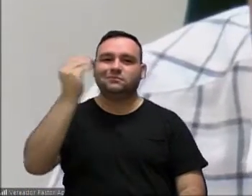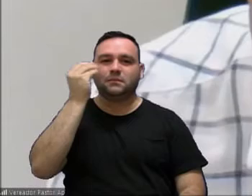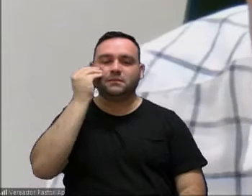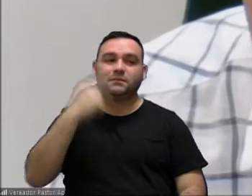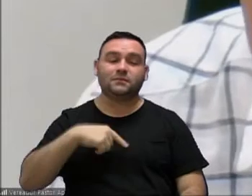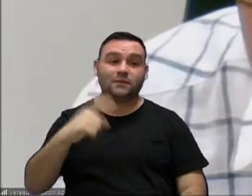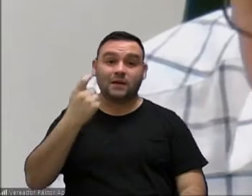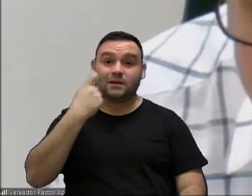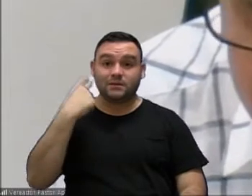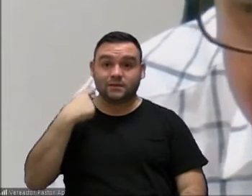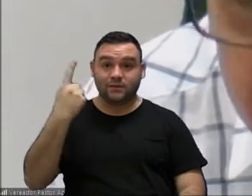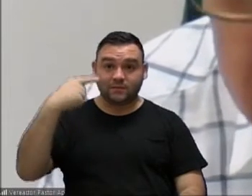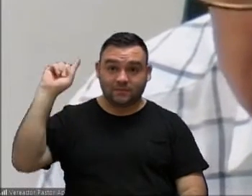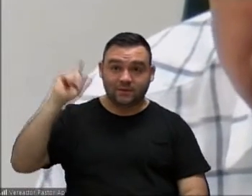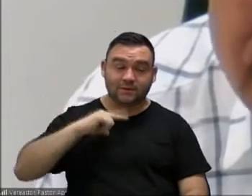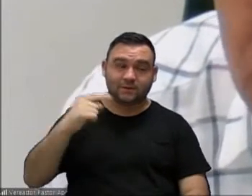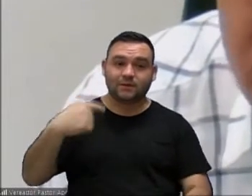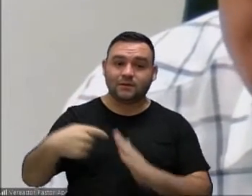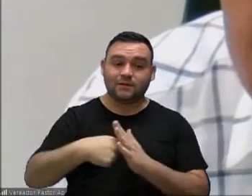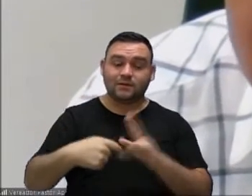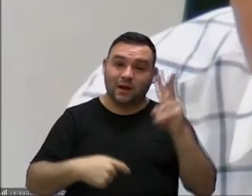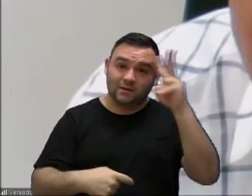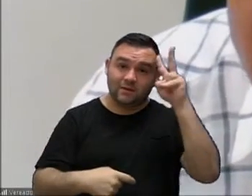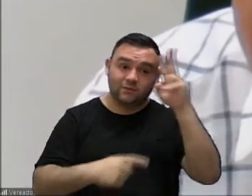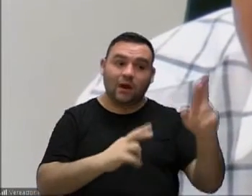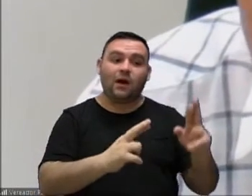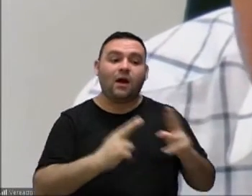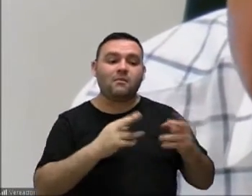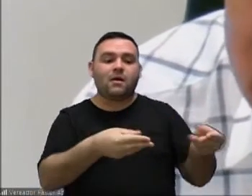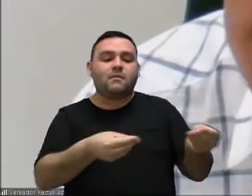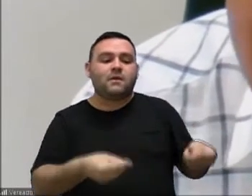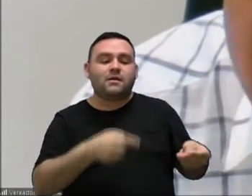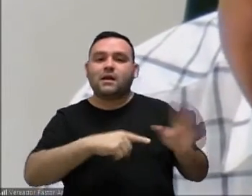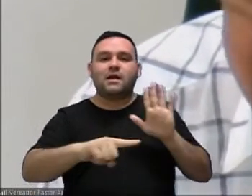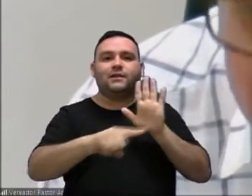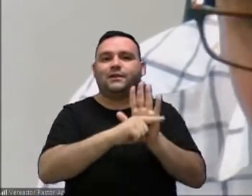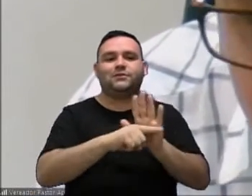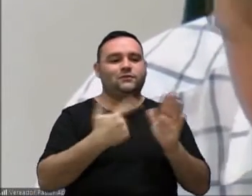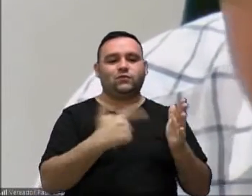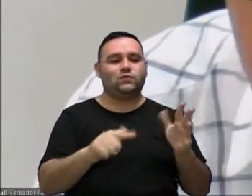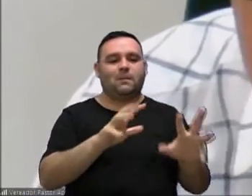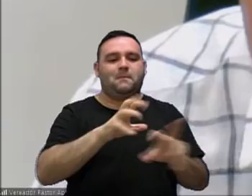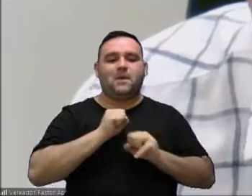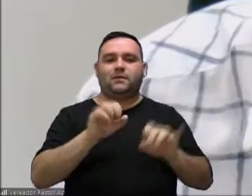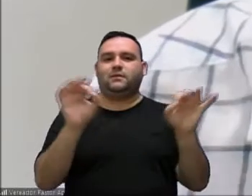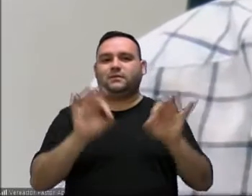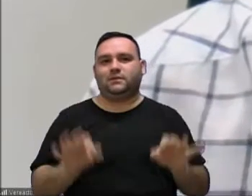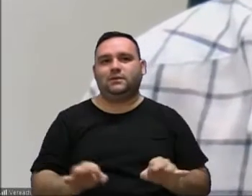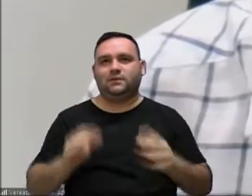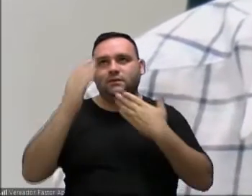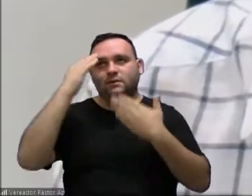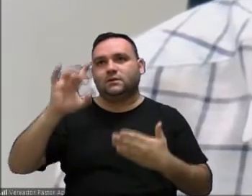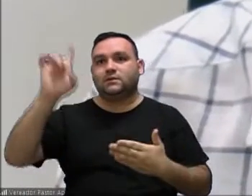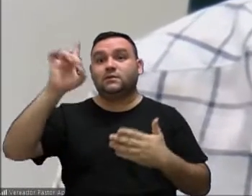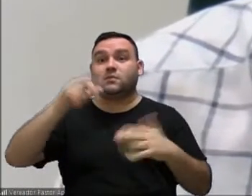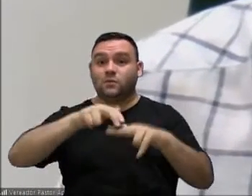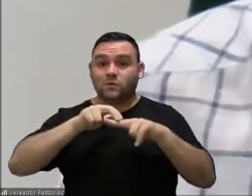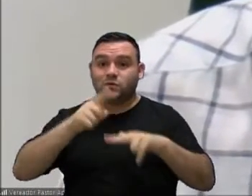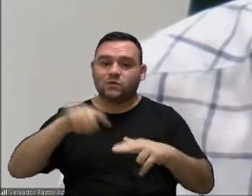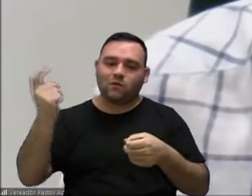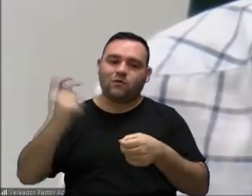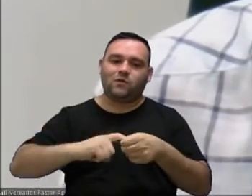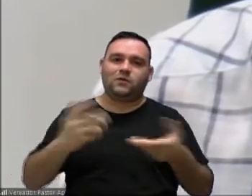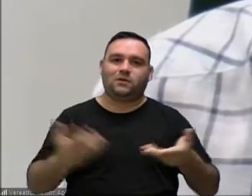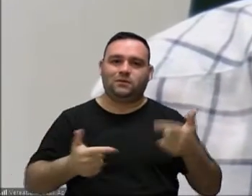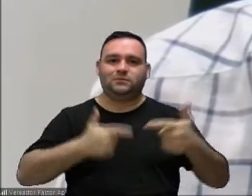realizando o exame na sexta-feira presente, e na segunda-feira chegou o exame dando negativo, graças a Deus. Então, por esse motivo, estamos de volta